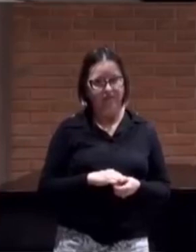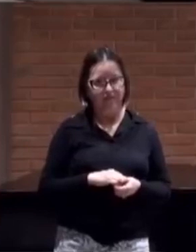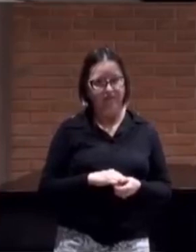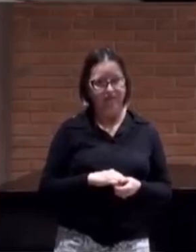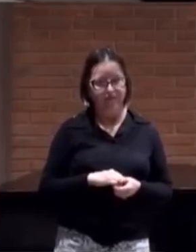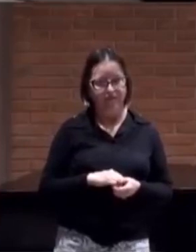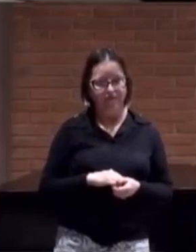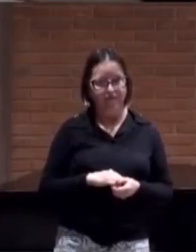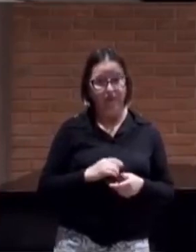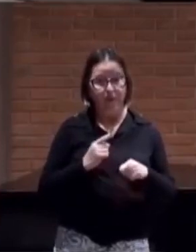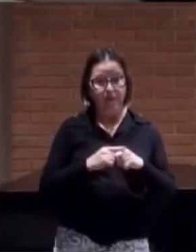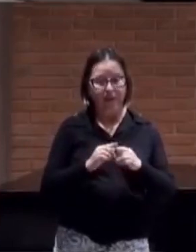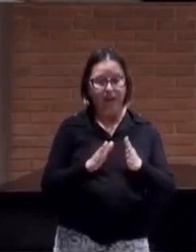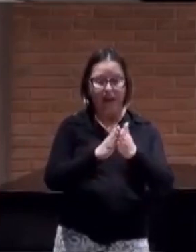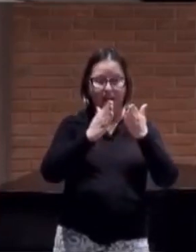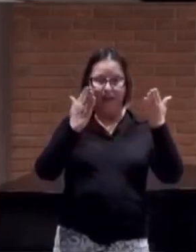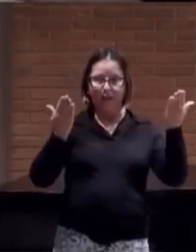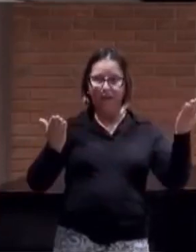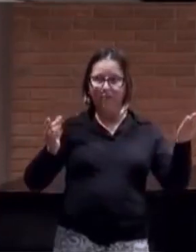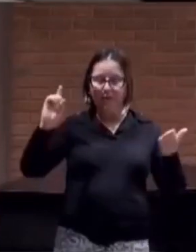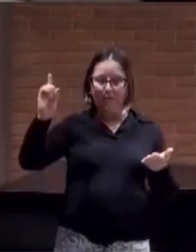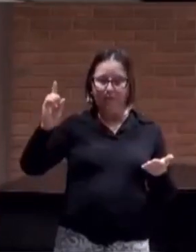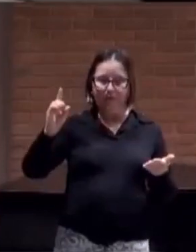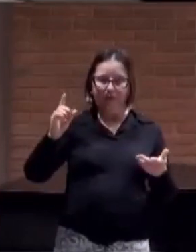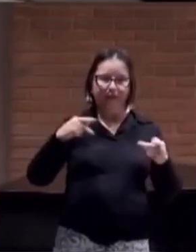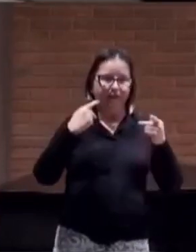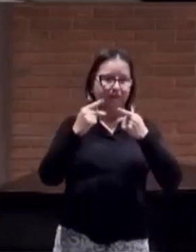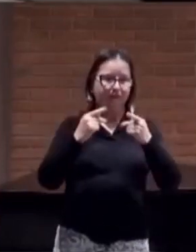Porque quando a Bíblia fala do coração humano,